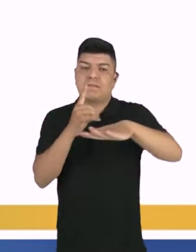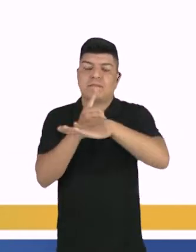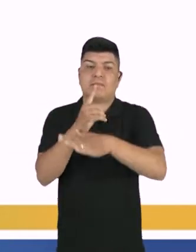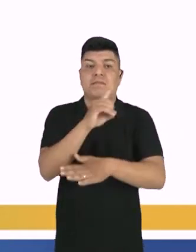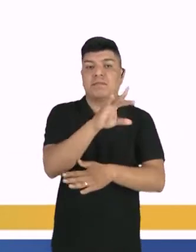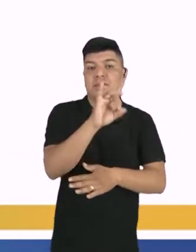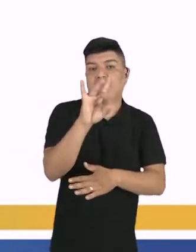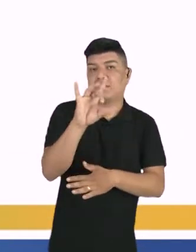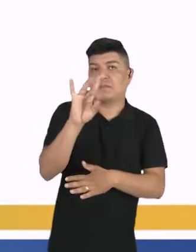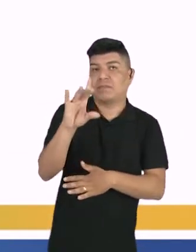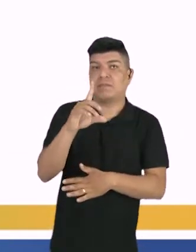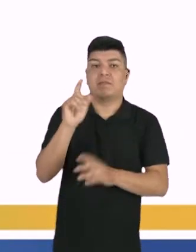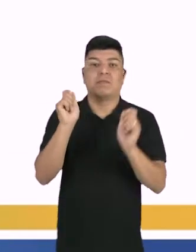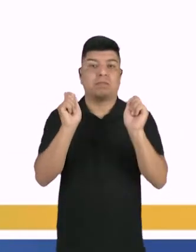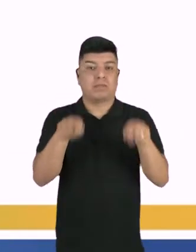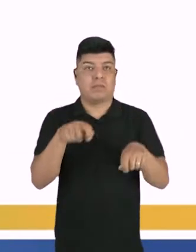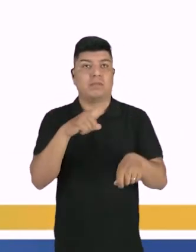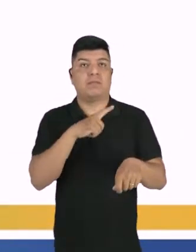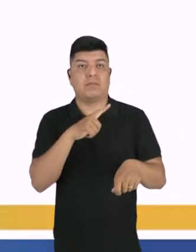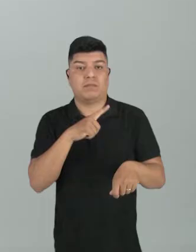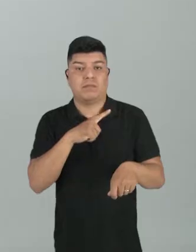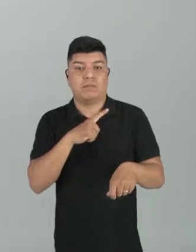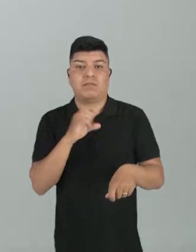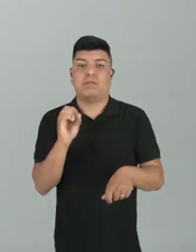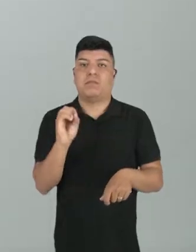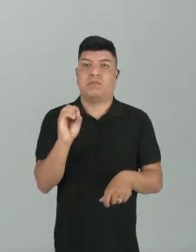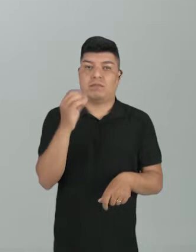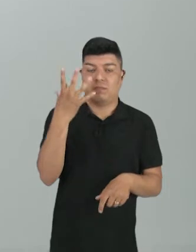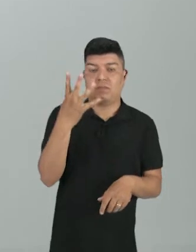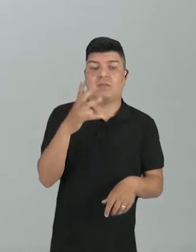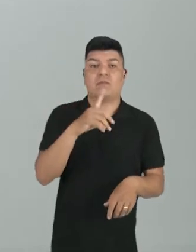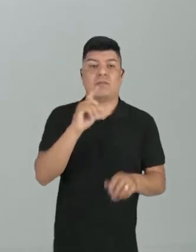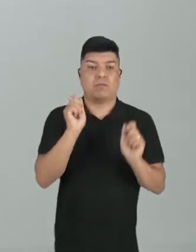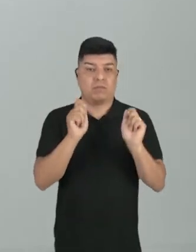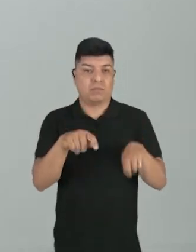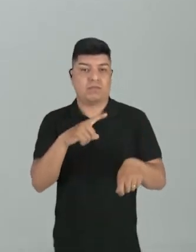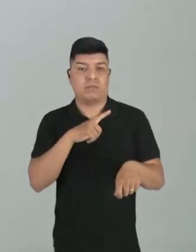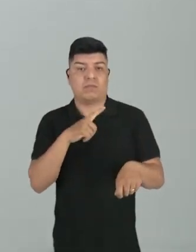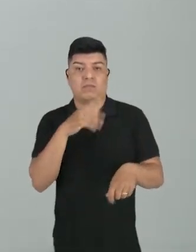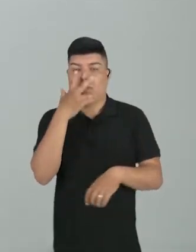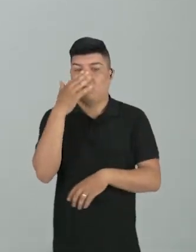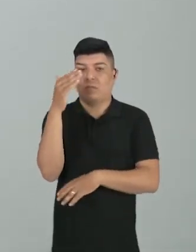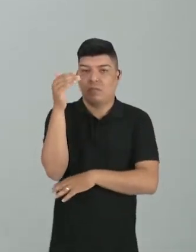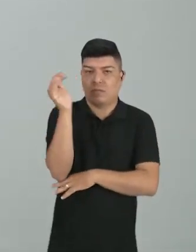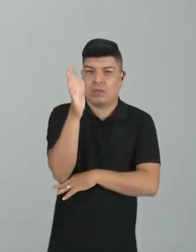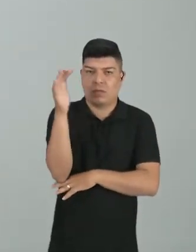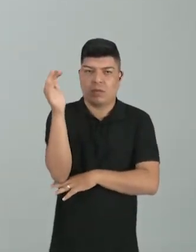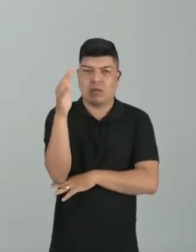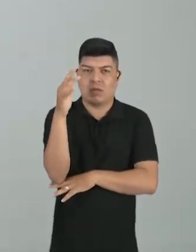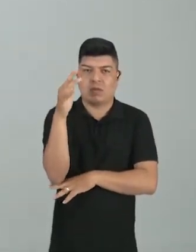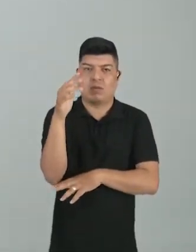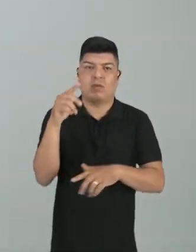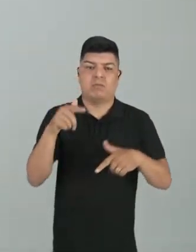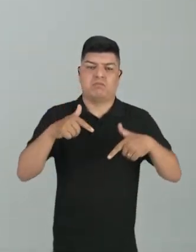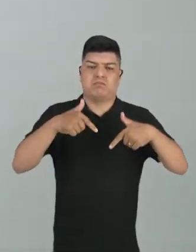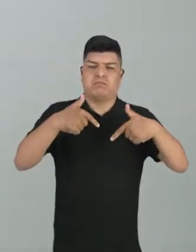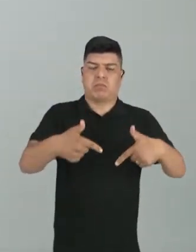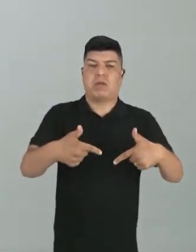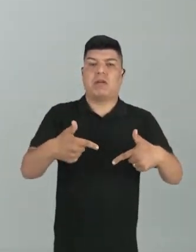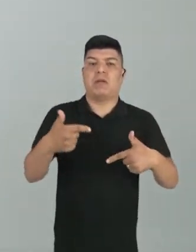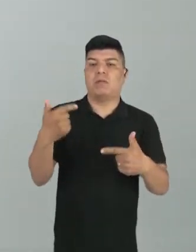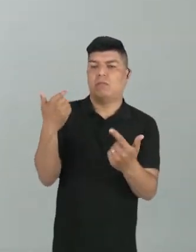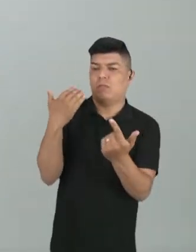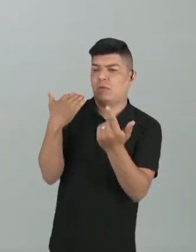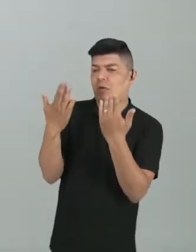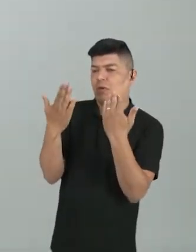cada um possui um tipo de atuação, possui uma bandeira de luta que dialoga